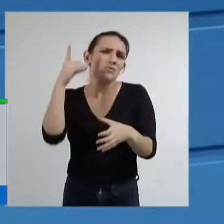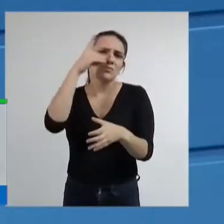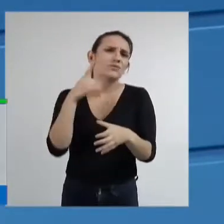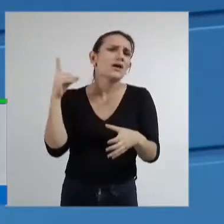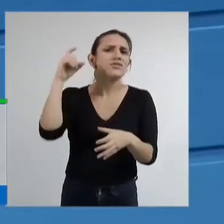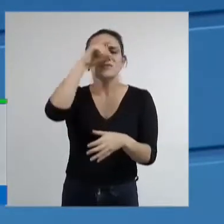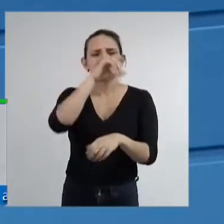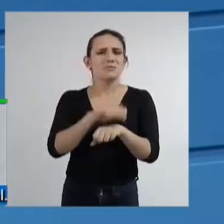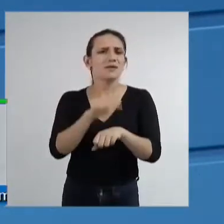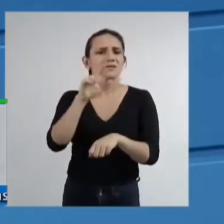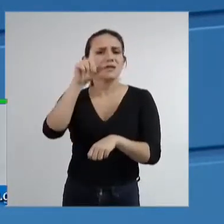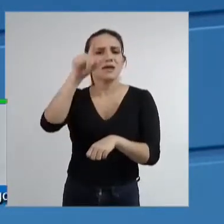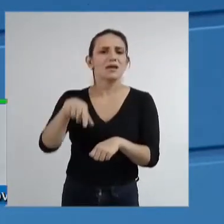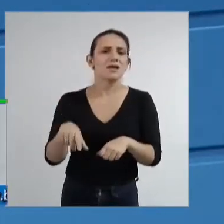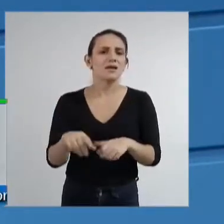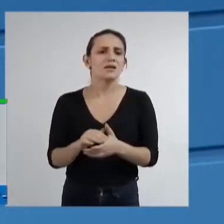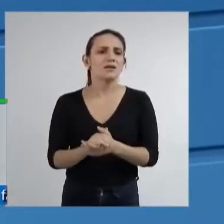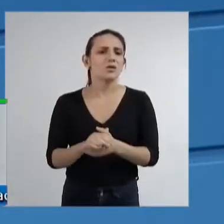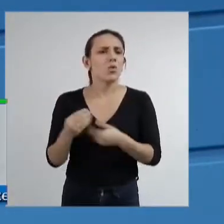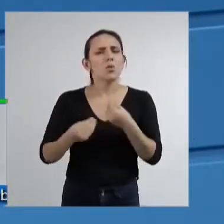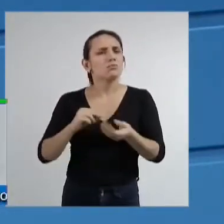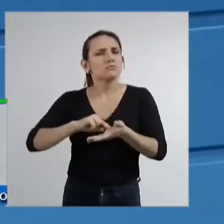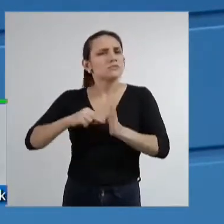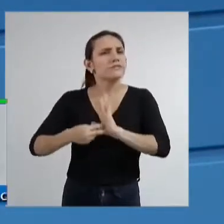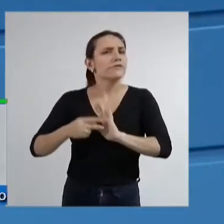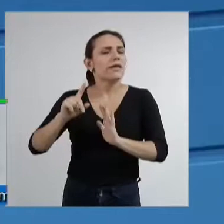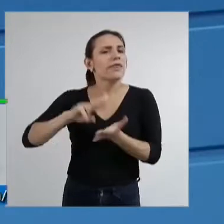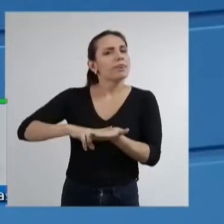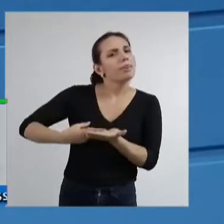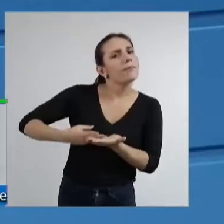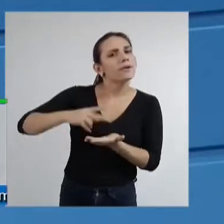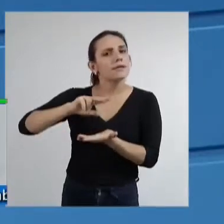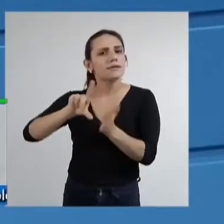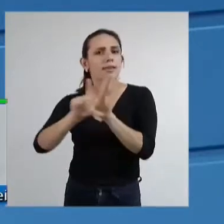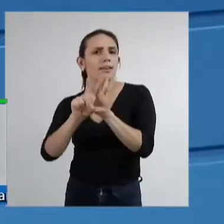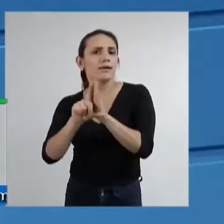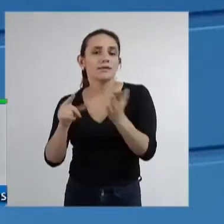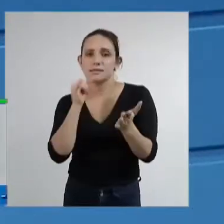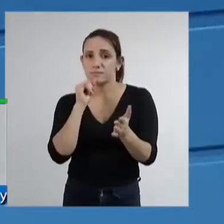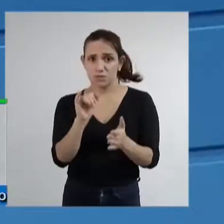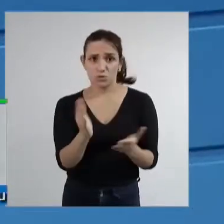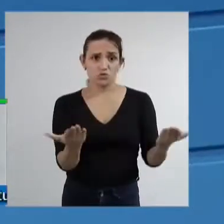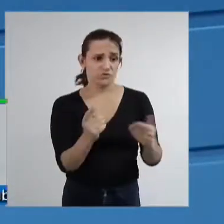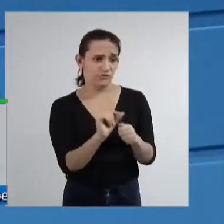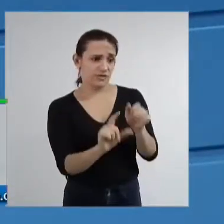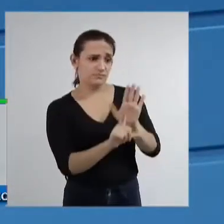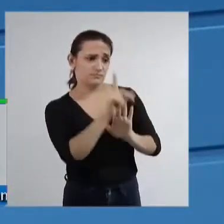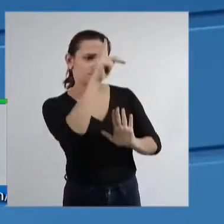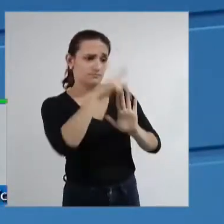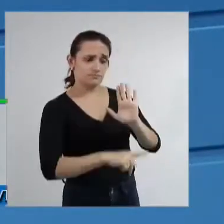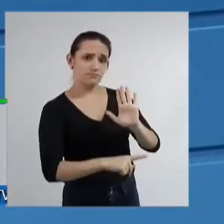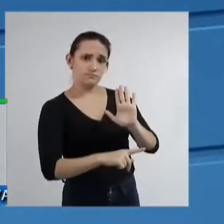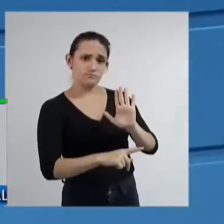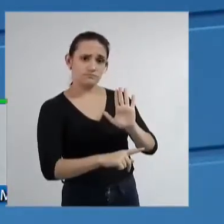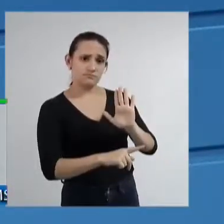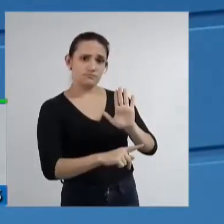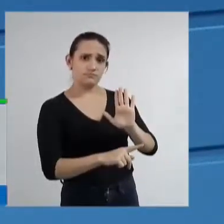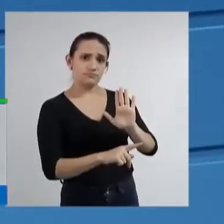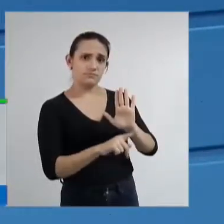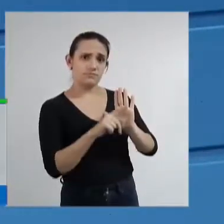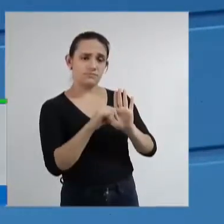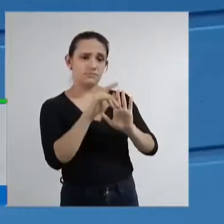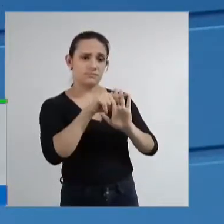tido em relação à questão da interpretação das leis. Hoje, um projeto de lei, quando a iniciativa não é